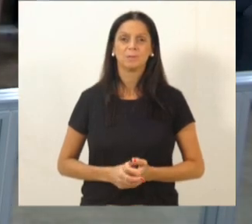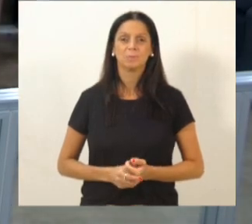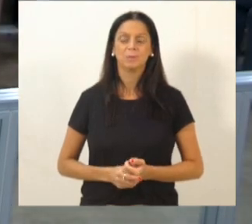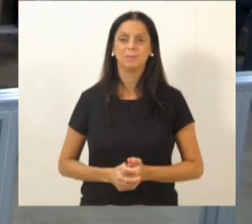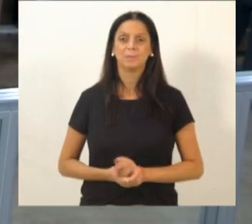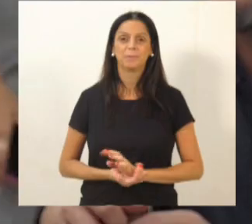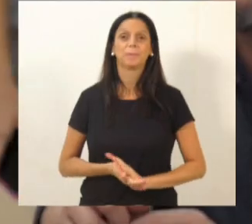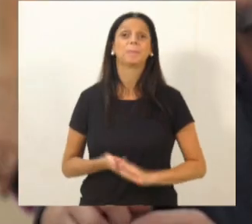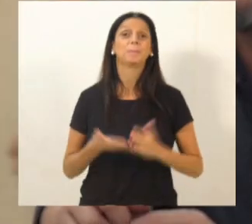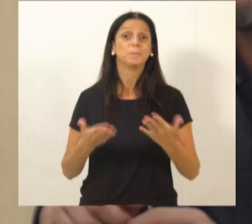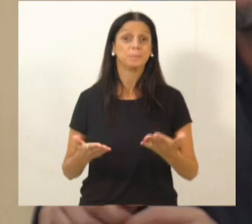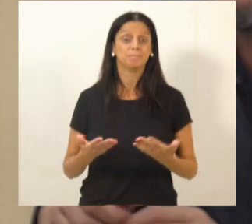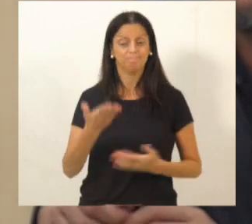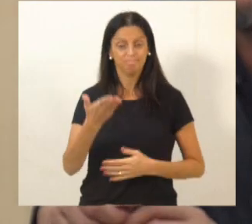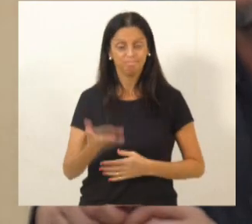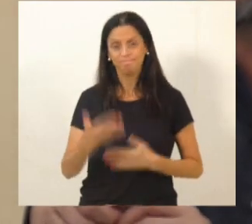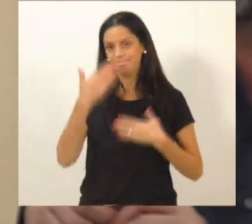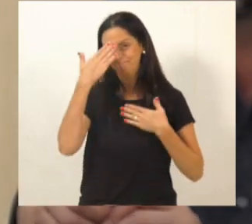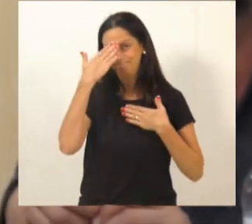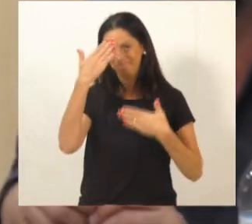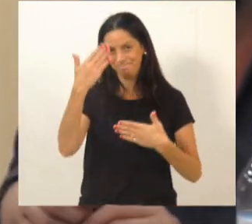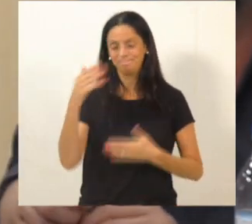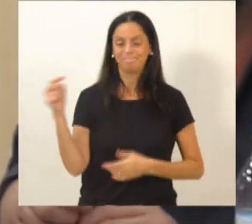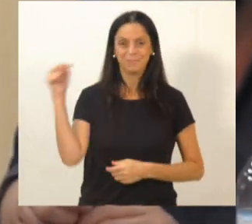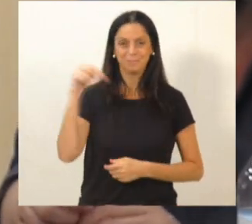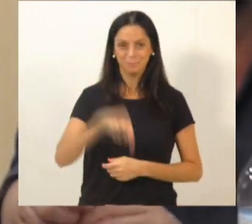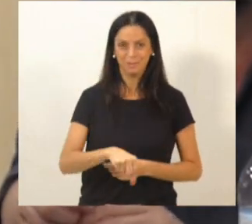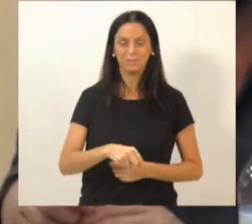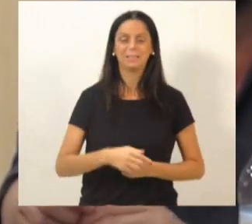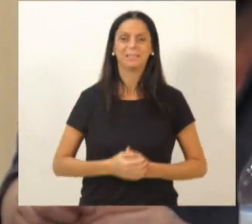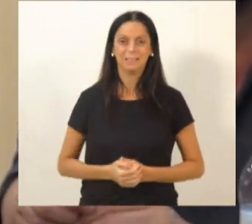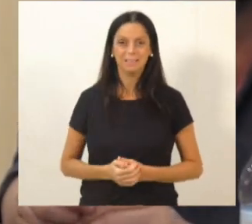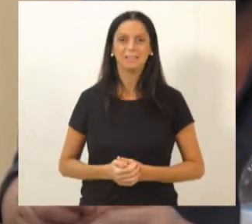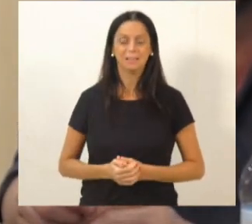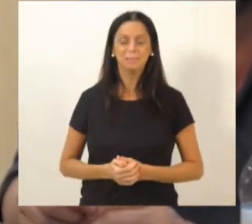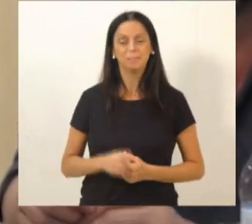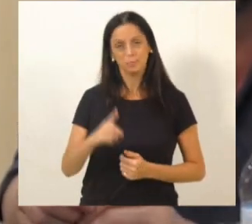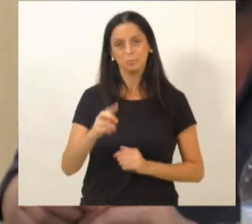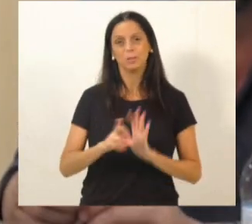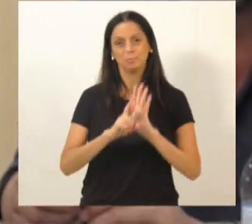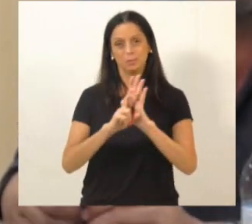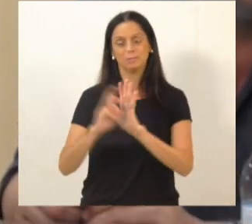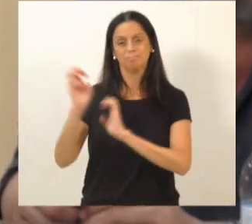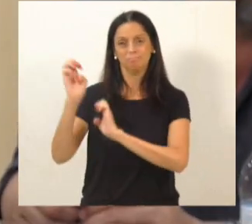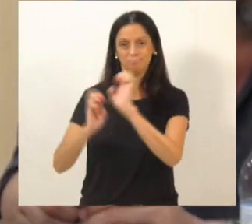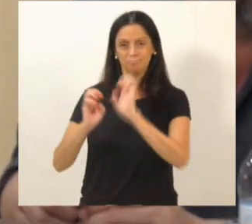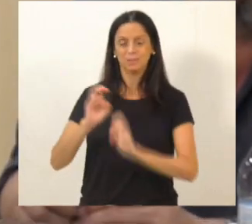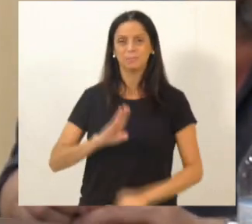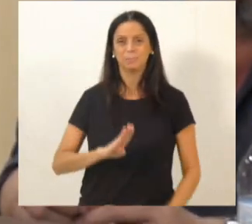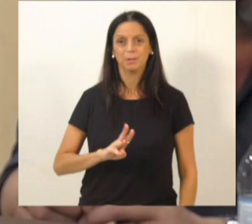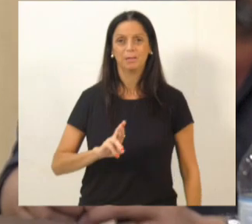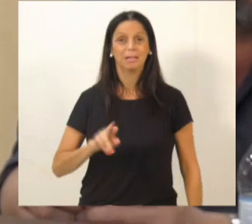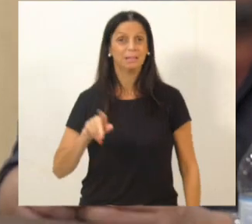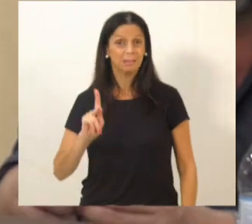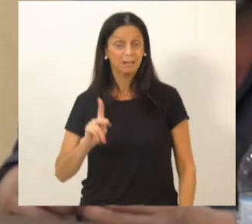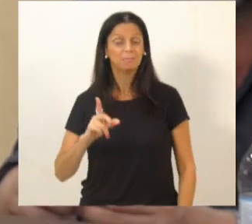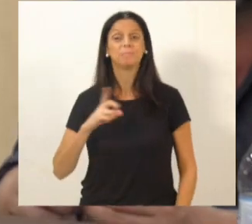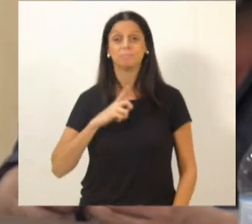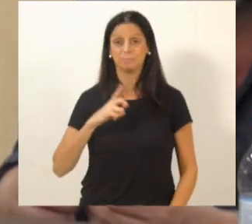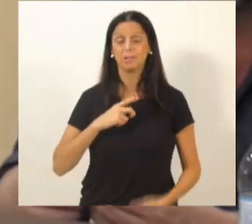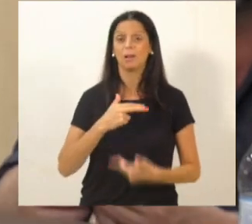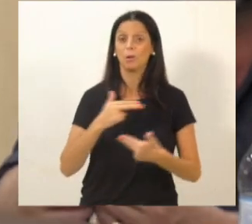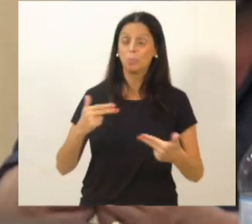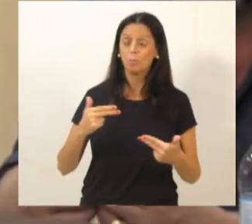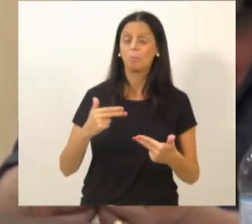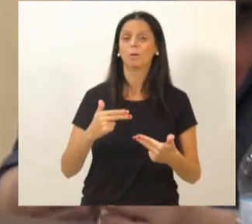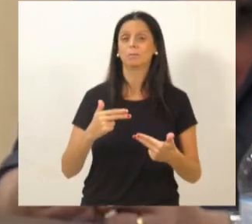Kleber, quero agradecer a sua disponibilidade de vir aqui, em nome da empresa, da BRK. Tem algumas situações que eu acredito que não